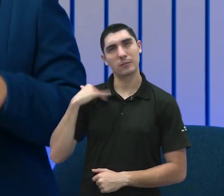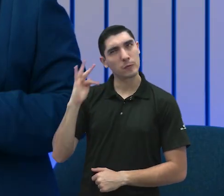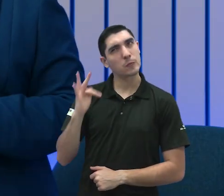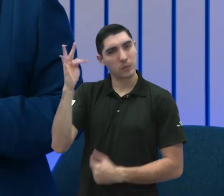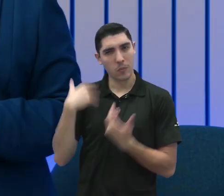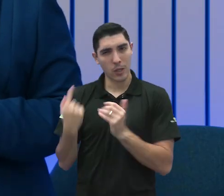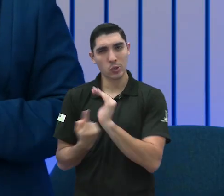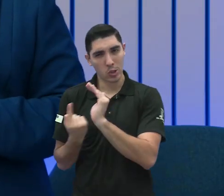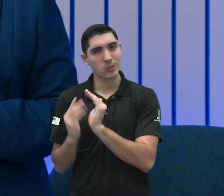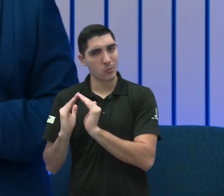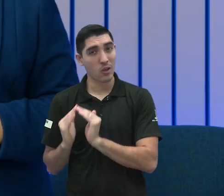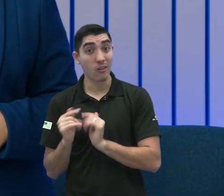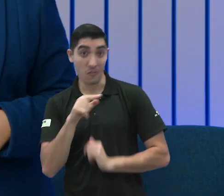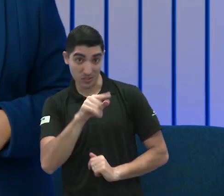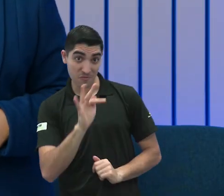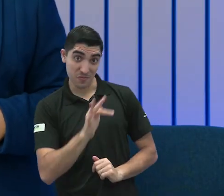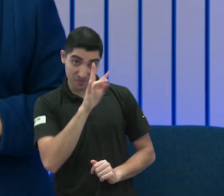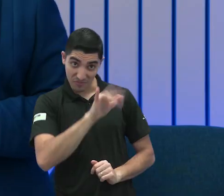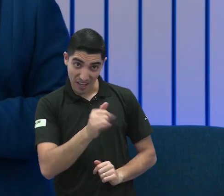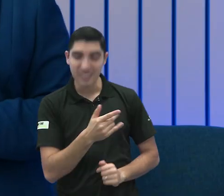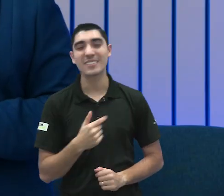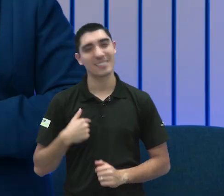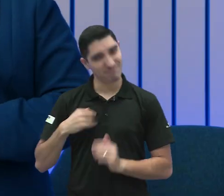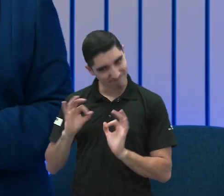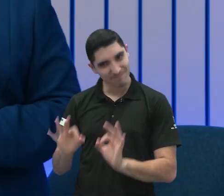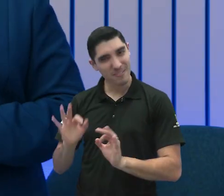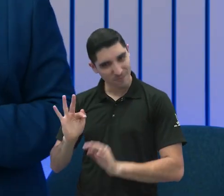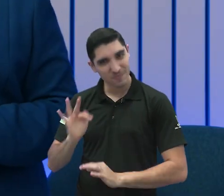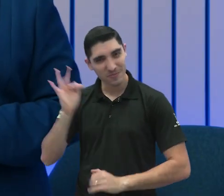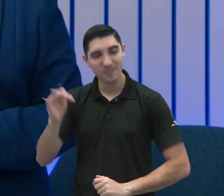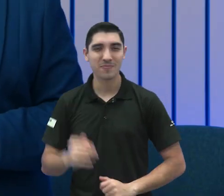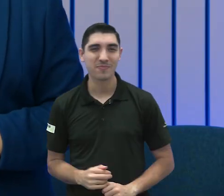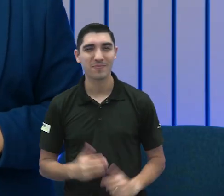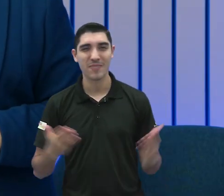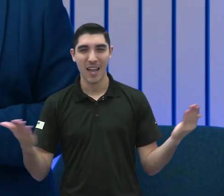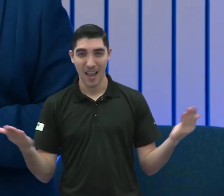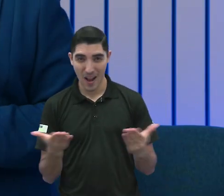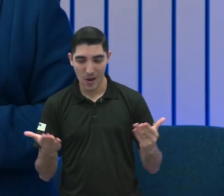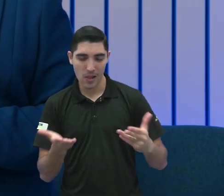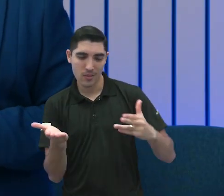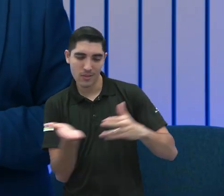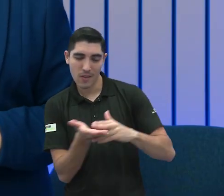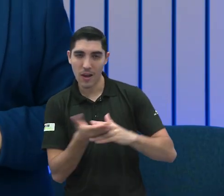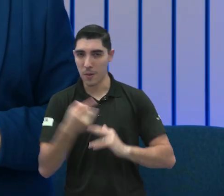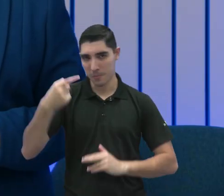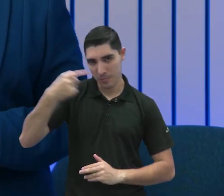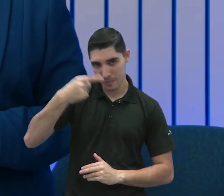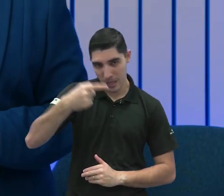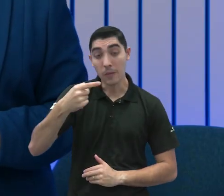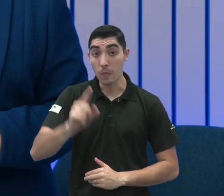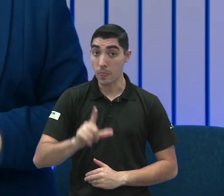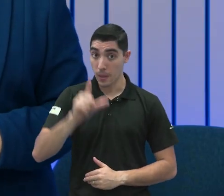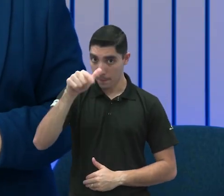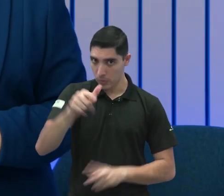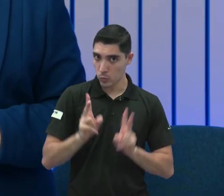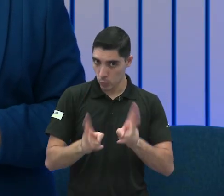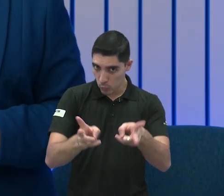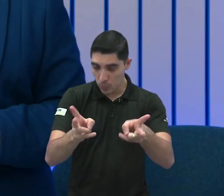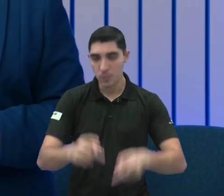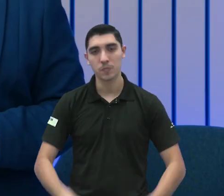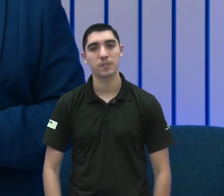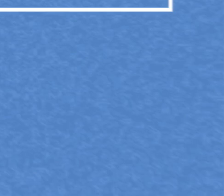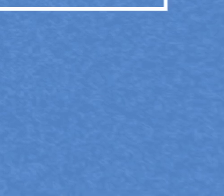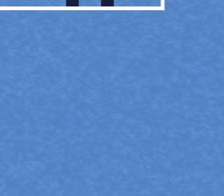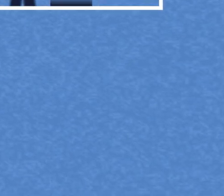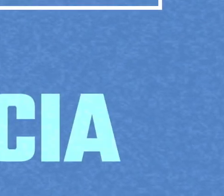mas eu planejo no futuro. Vai fazer parte desses números também. Com certeza. Bom, a gente faz o primeiro intervalo do Sobre Política, daqui a pouquinho a gente